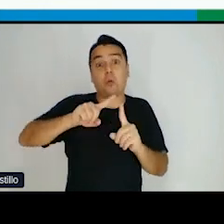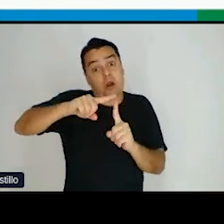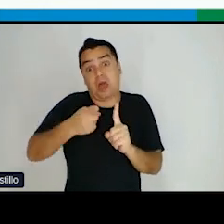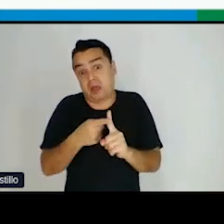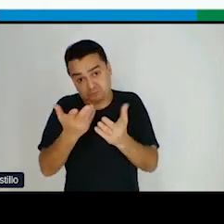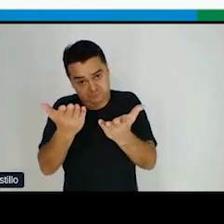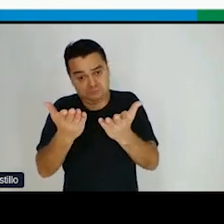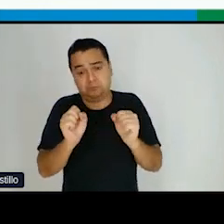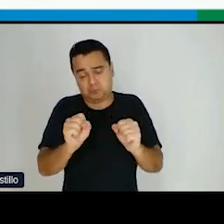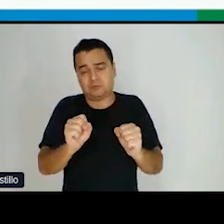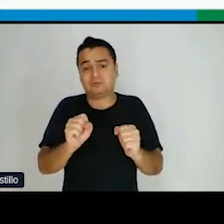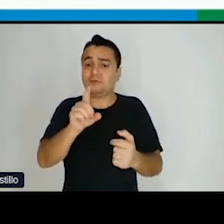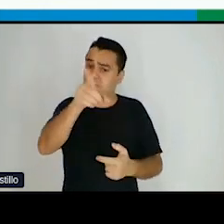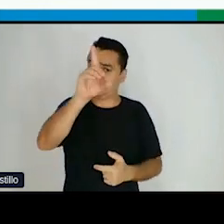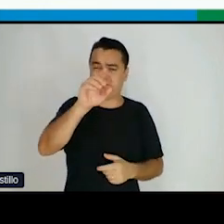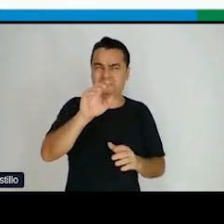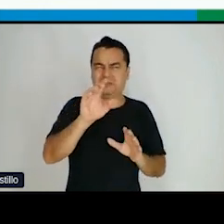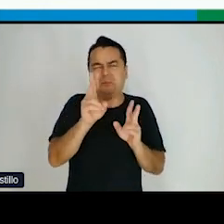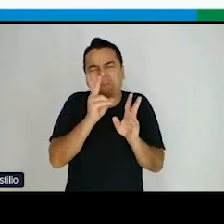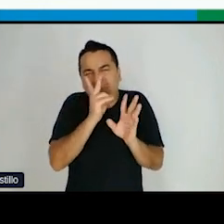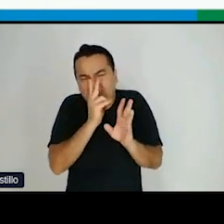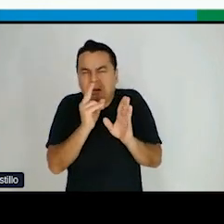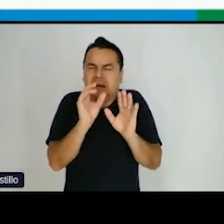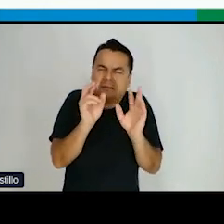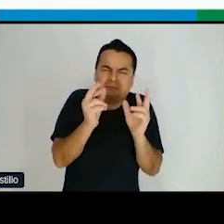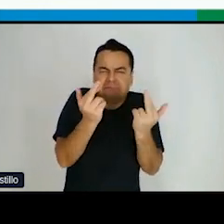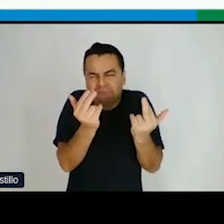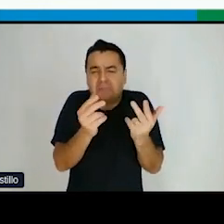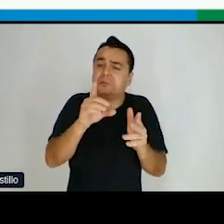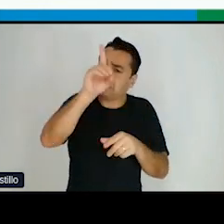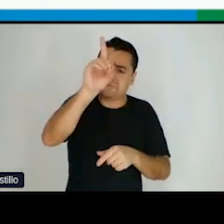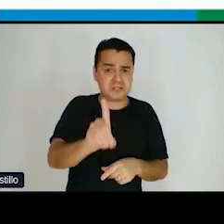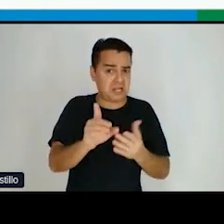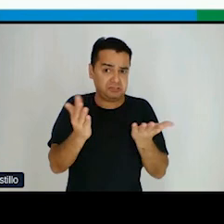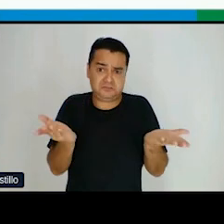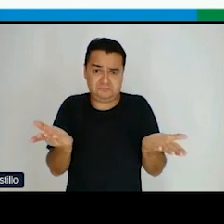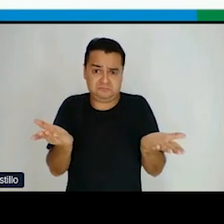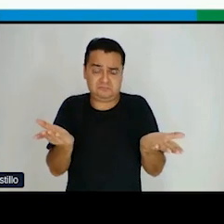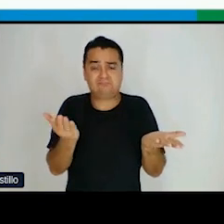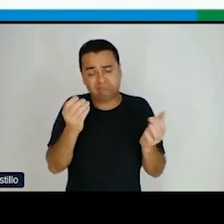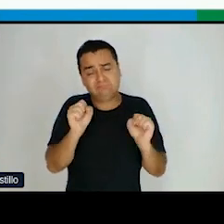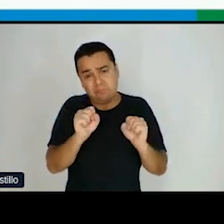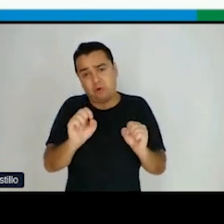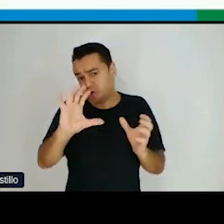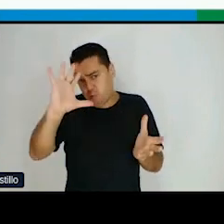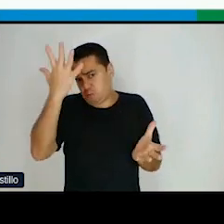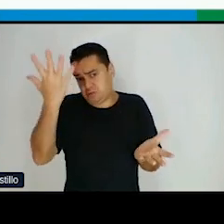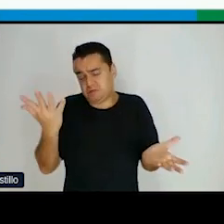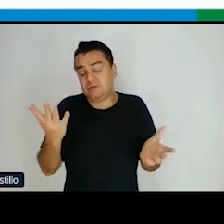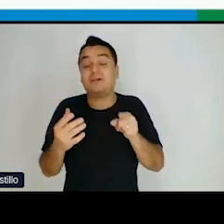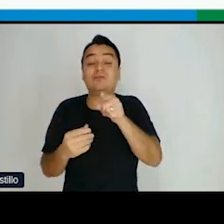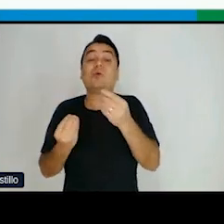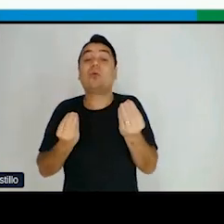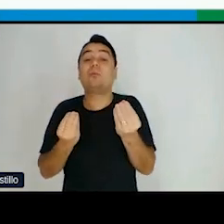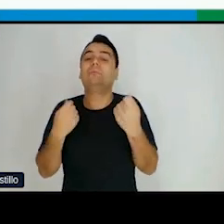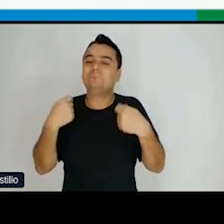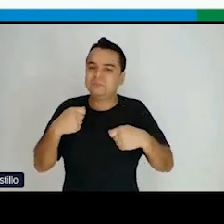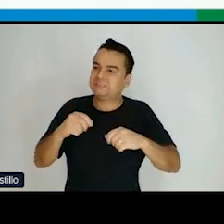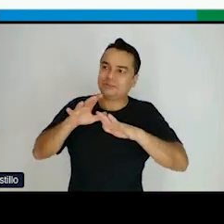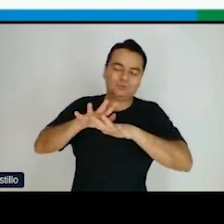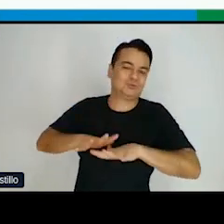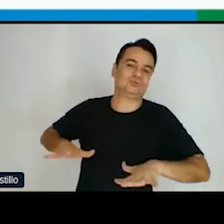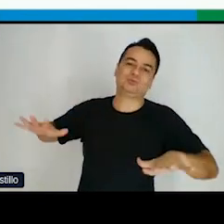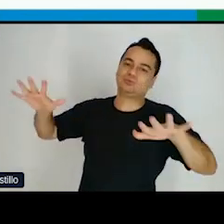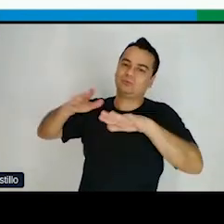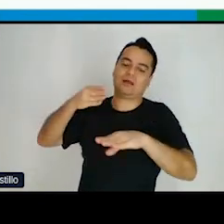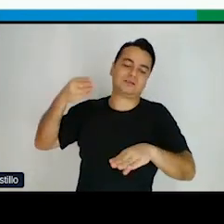deficiência física, cadeirante, deficiência auditiva, deficiência visual, enfim, esses nichos é muito mais que isso,